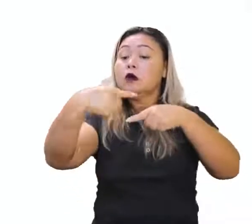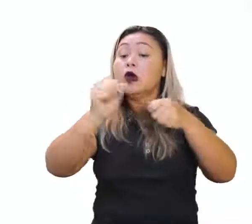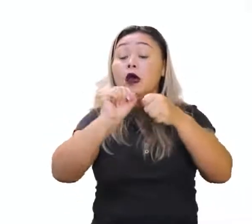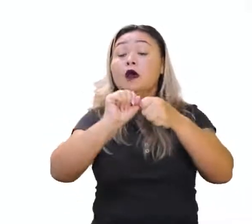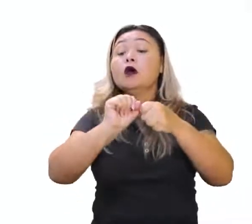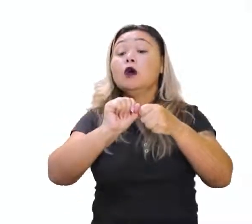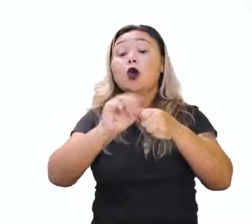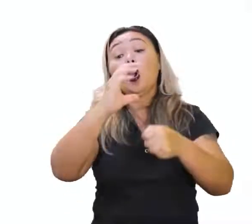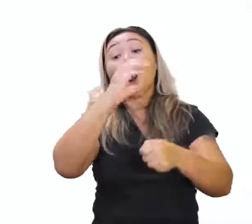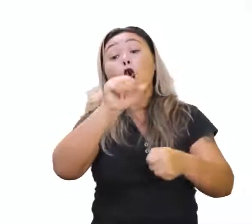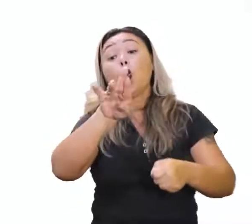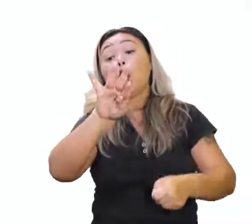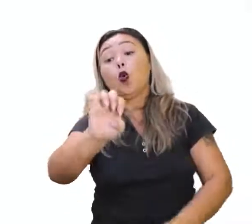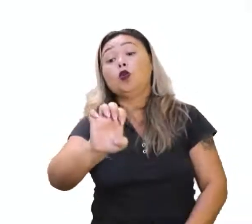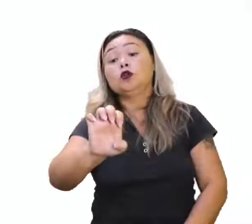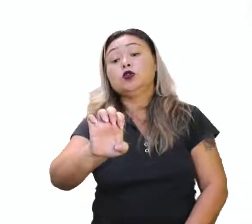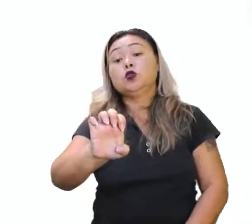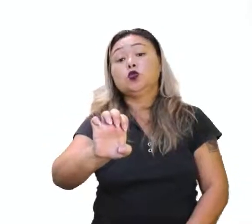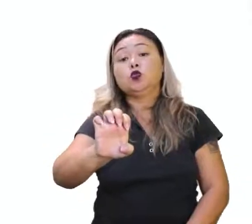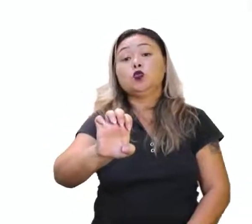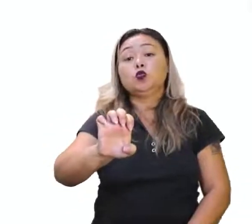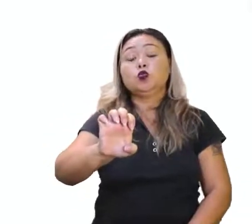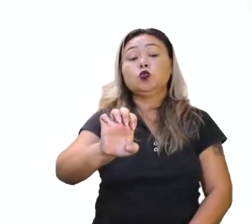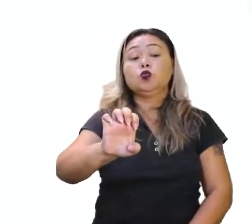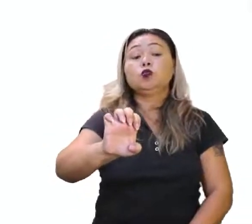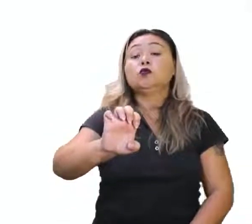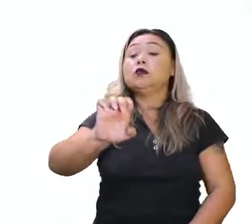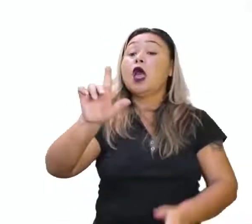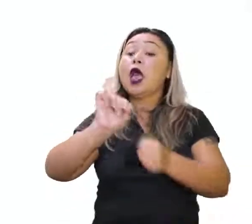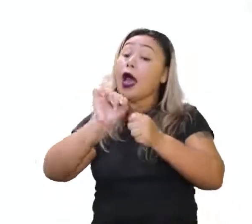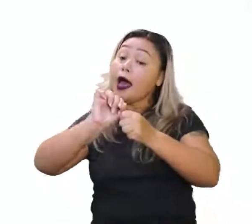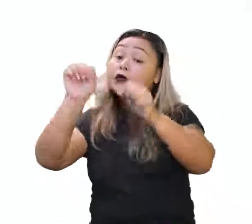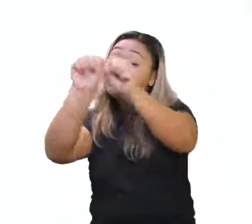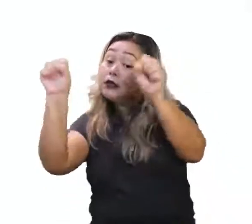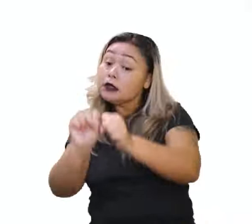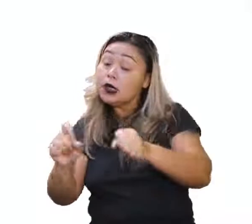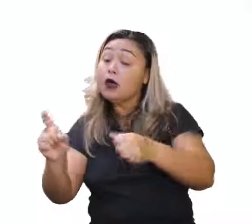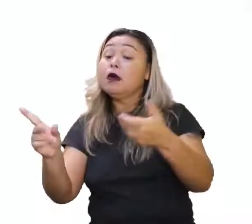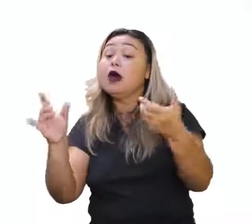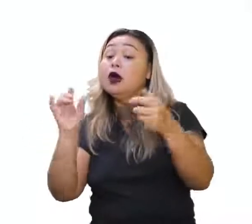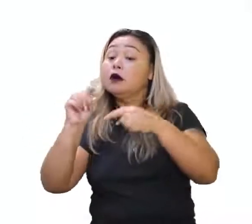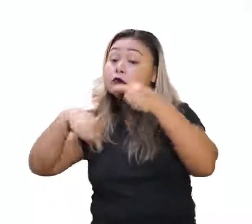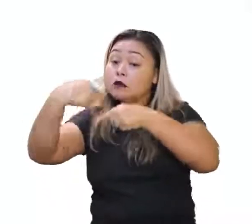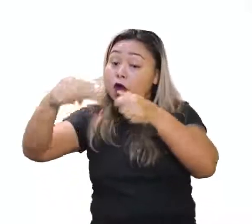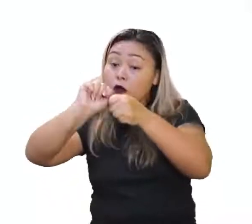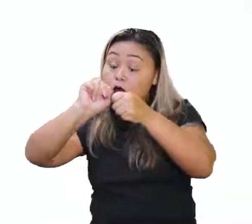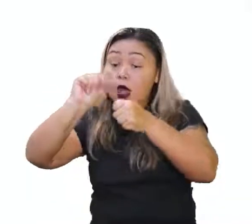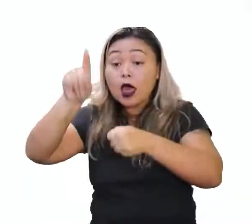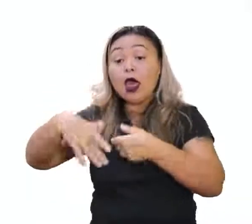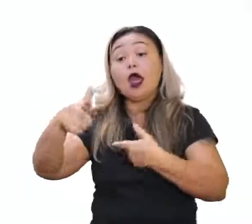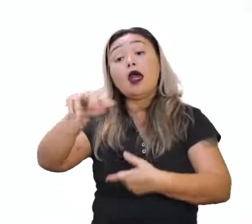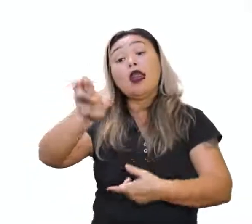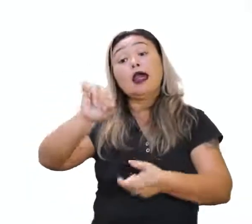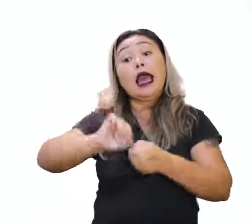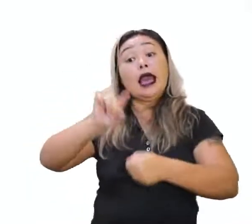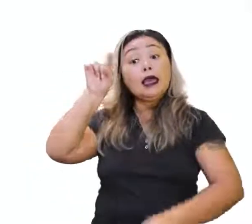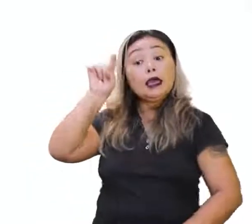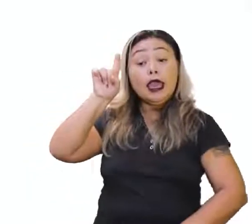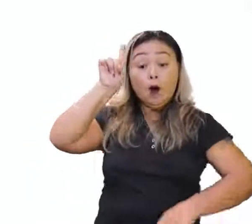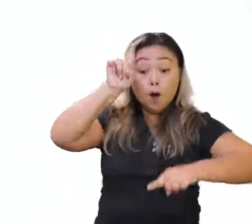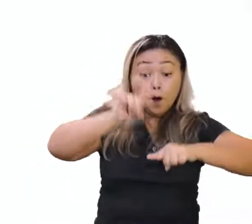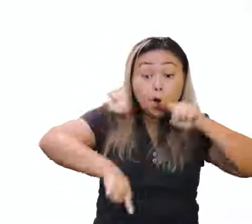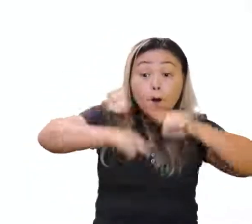produção, corte. Sistema de produção, leiteiro. Aqui nós queremos saber o produto. É